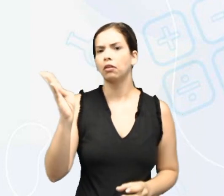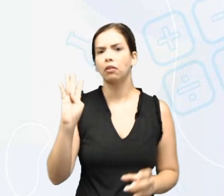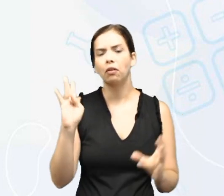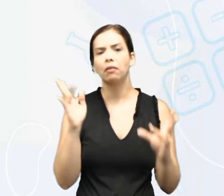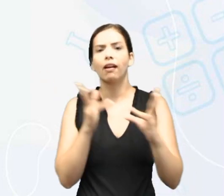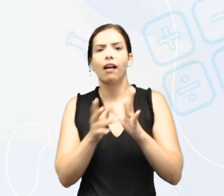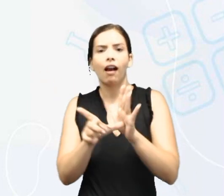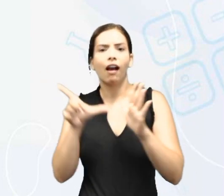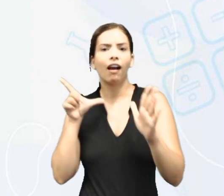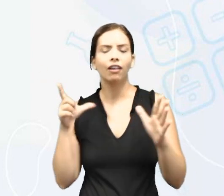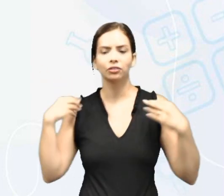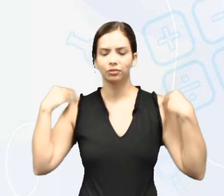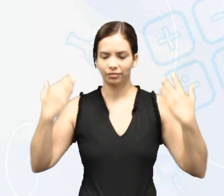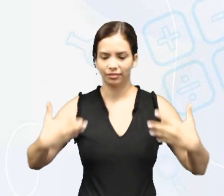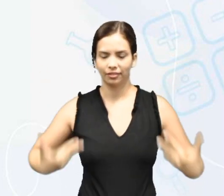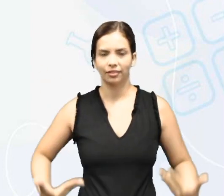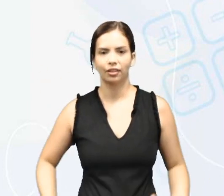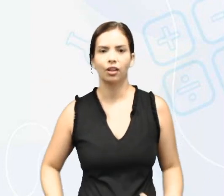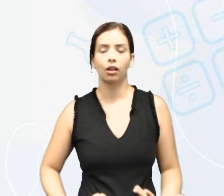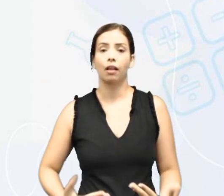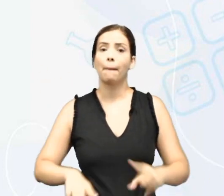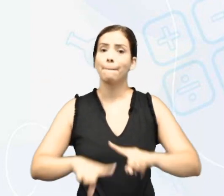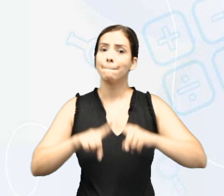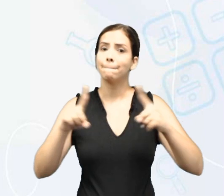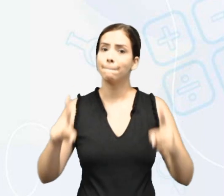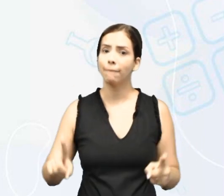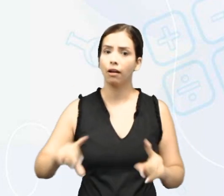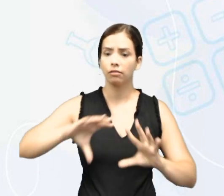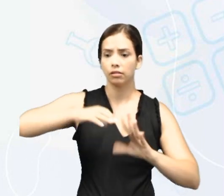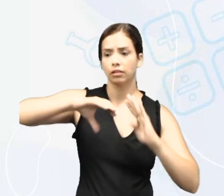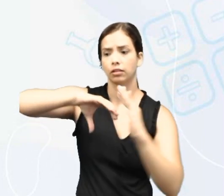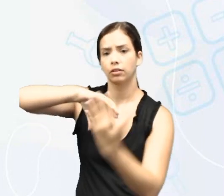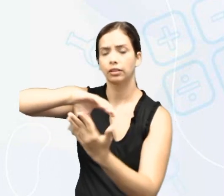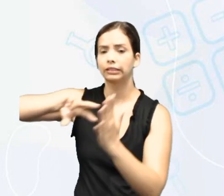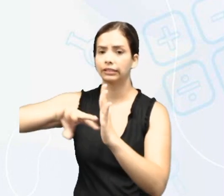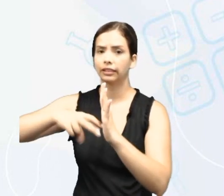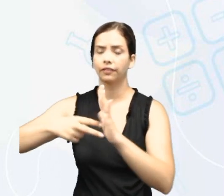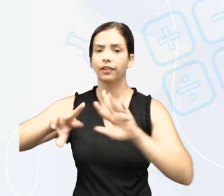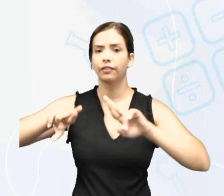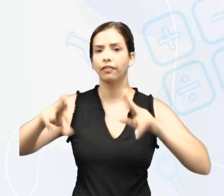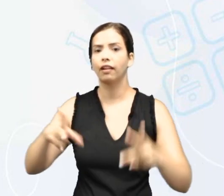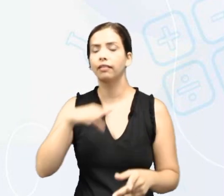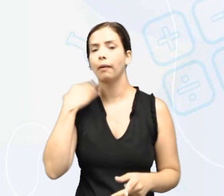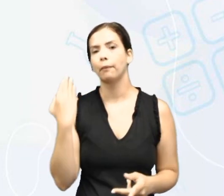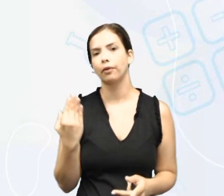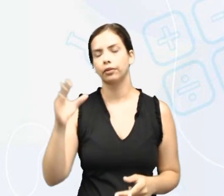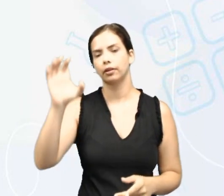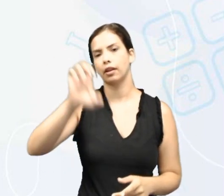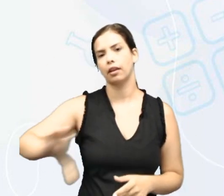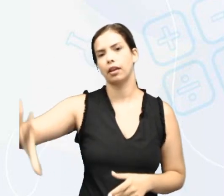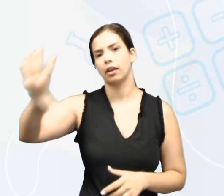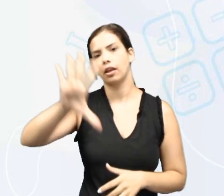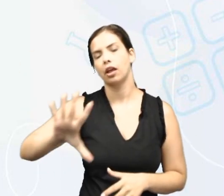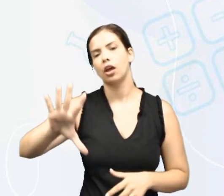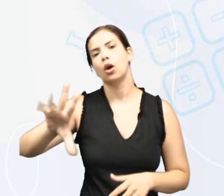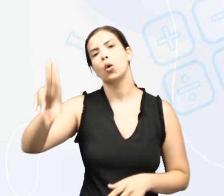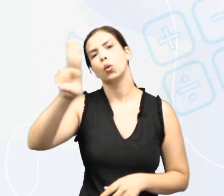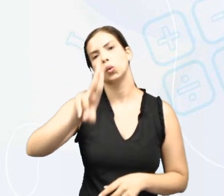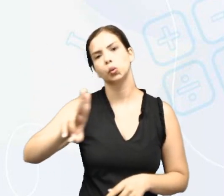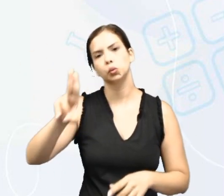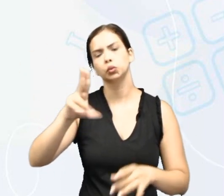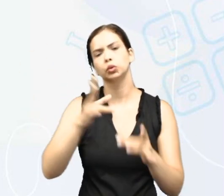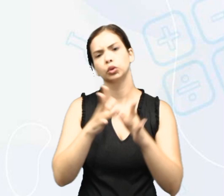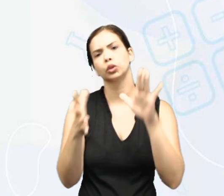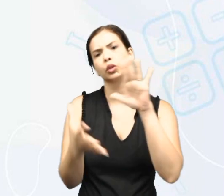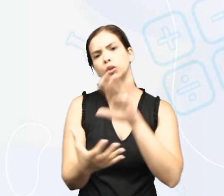ter significado de funeral, né, da morte. A Europa também vai ser usado como casamento,